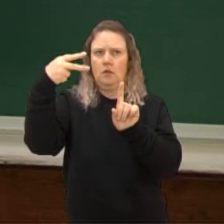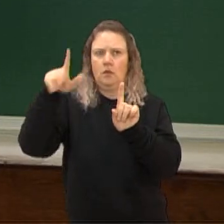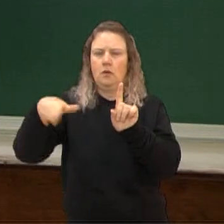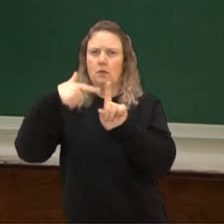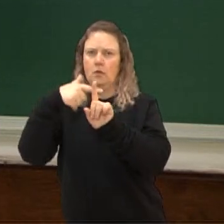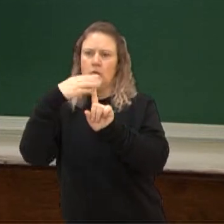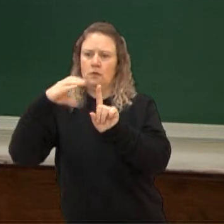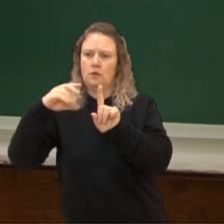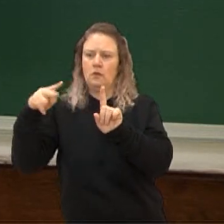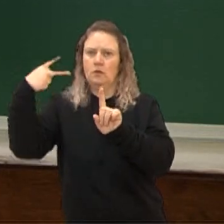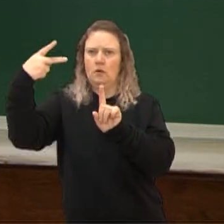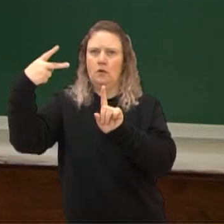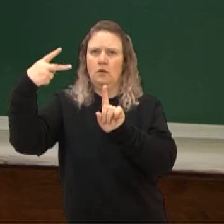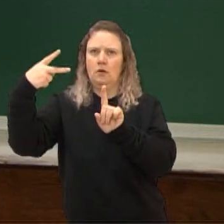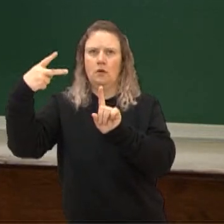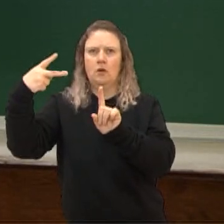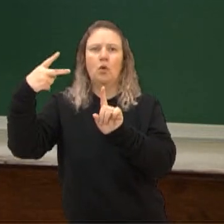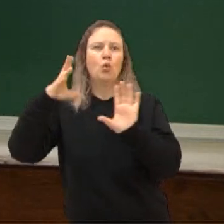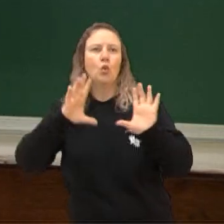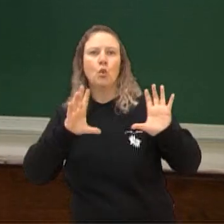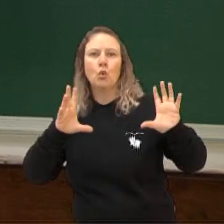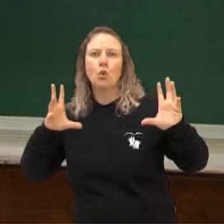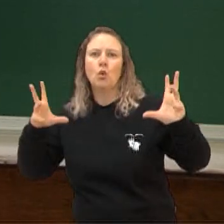isso somado